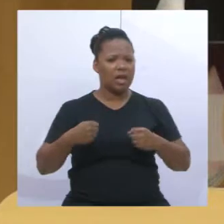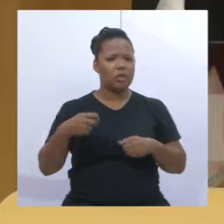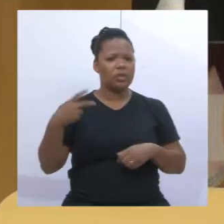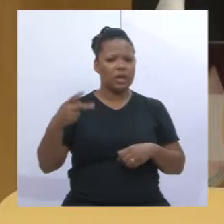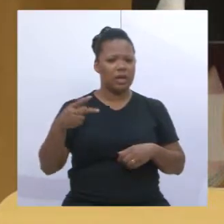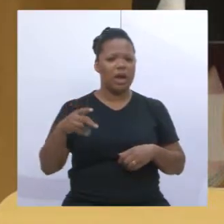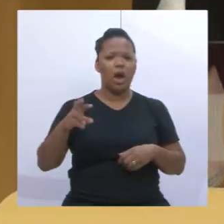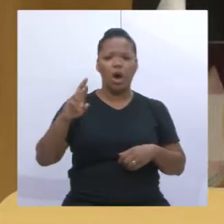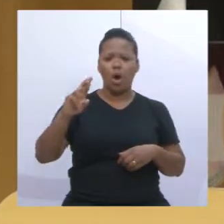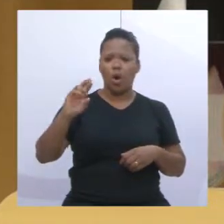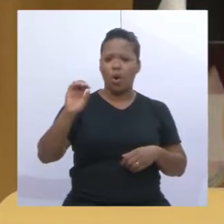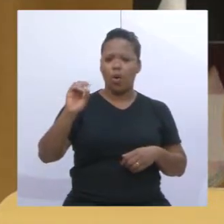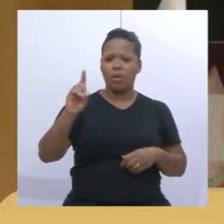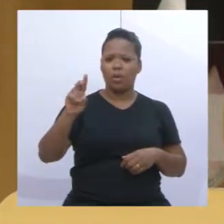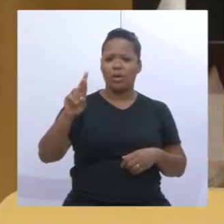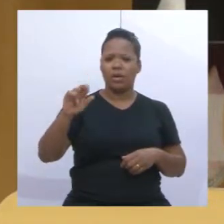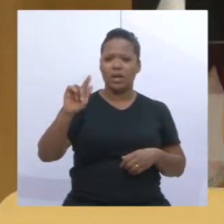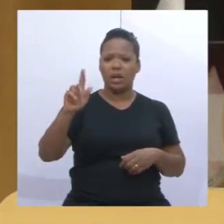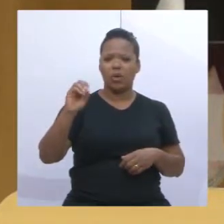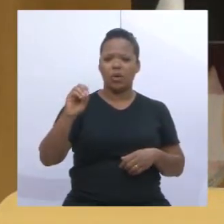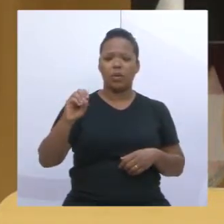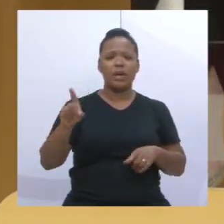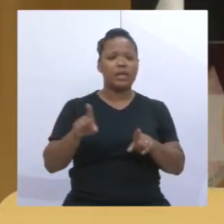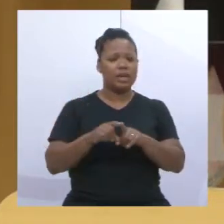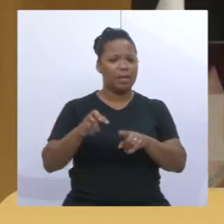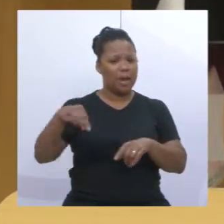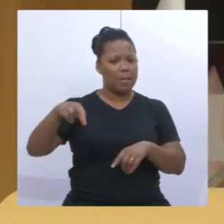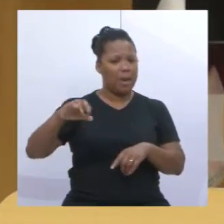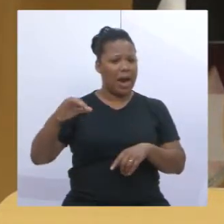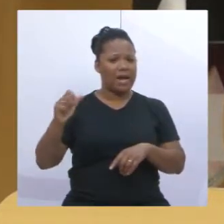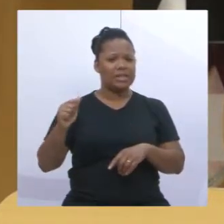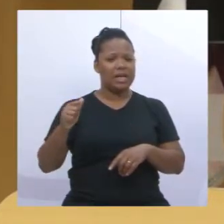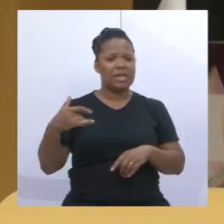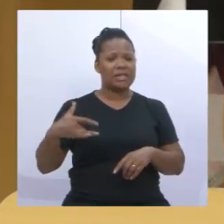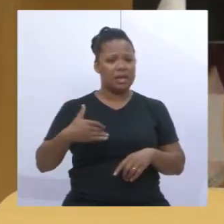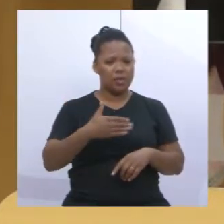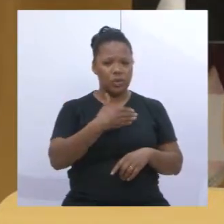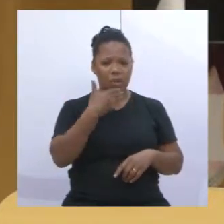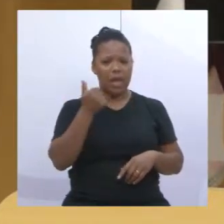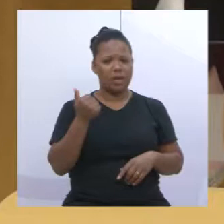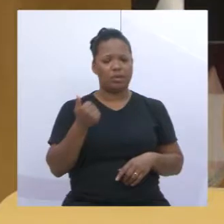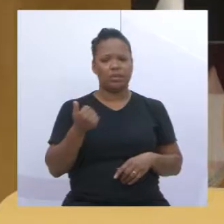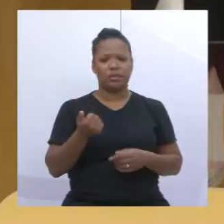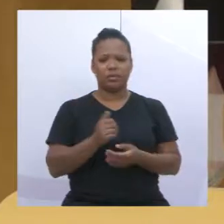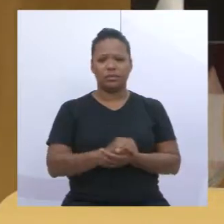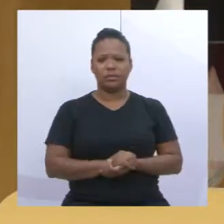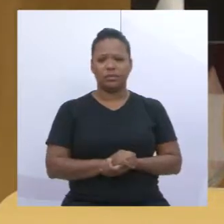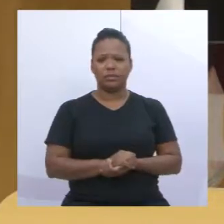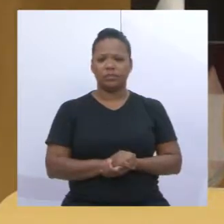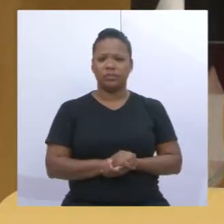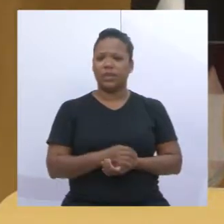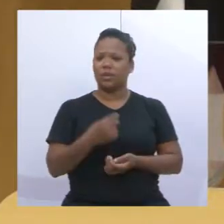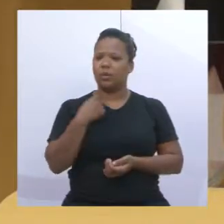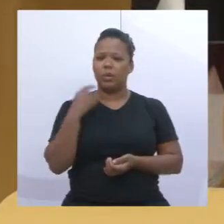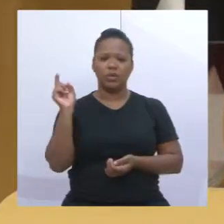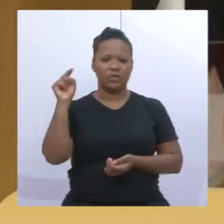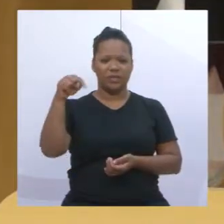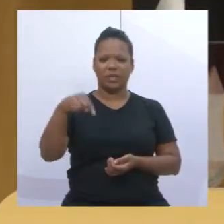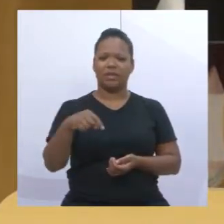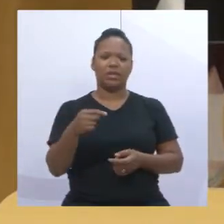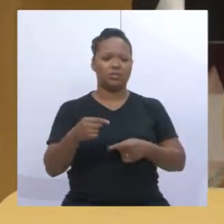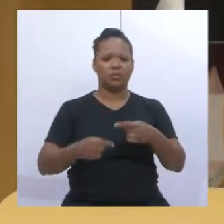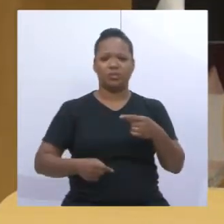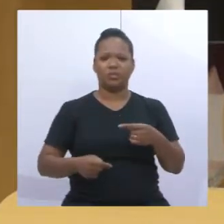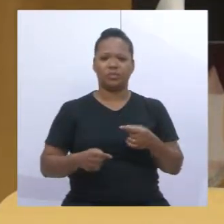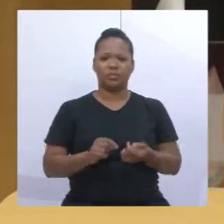da luta da vereadora Márcia, para fazer com que a nossa saúde melhore. Mas eu não posso deixar de vir aqui e divergir